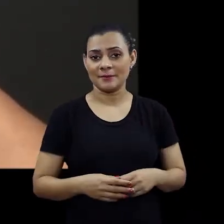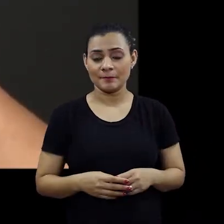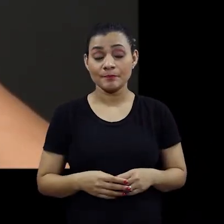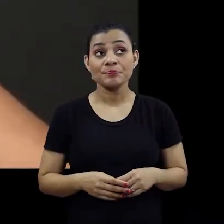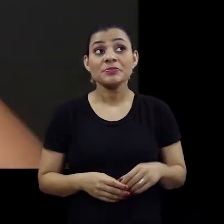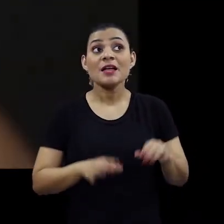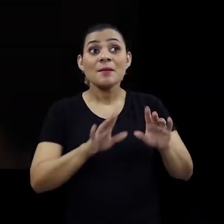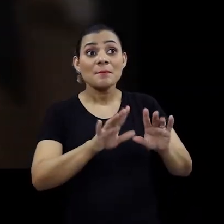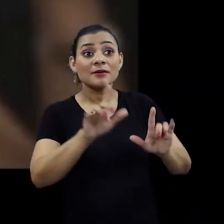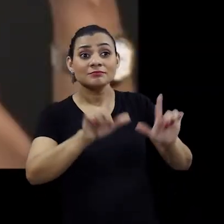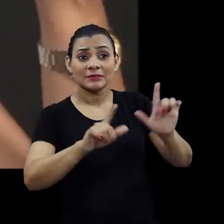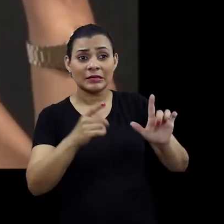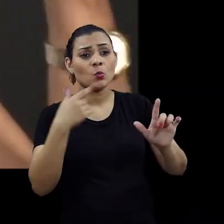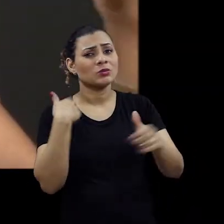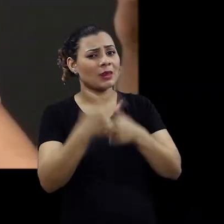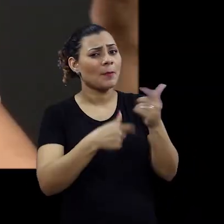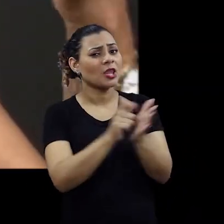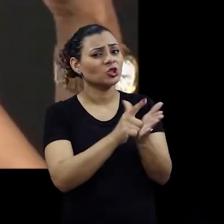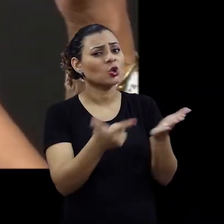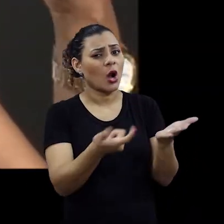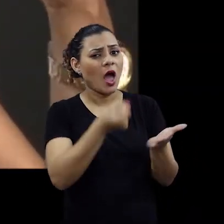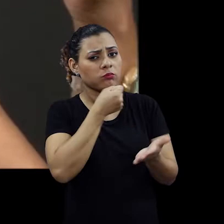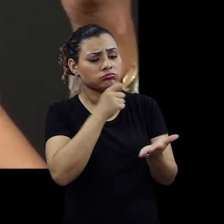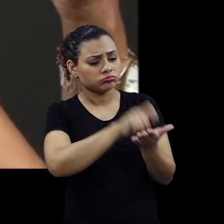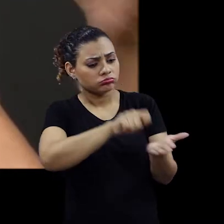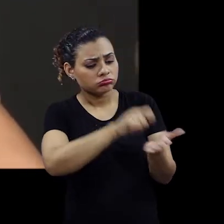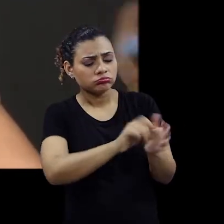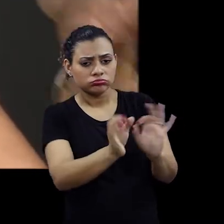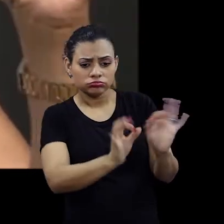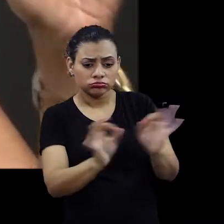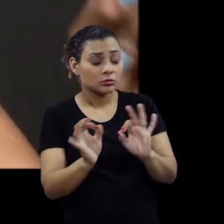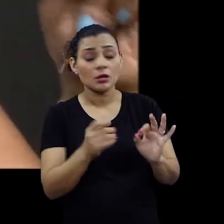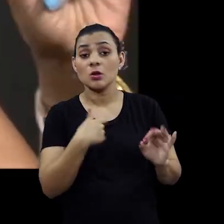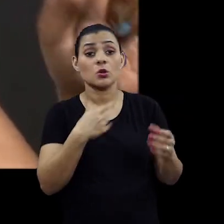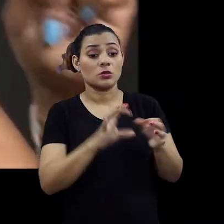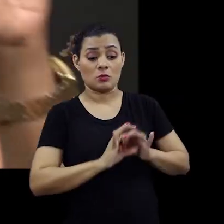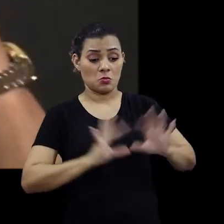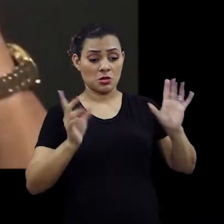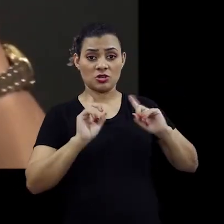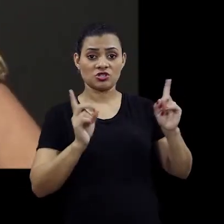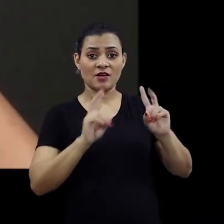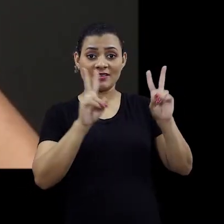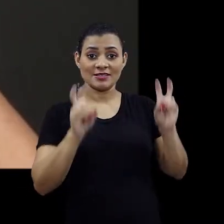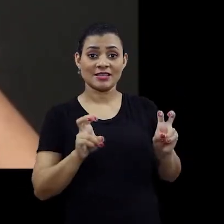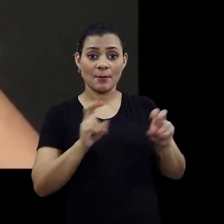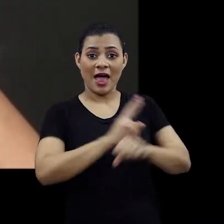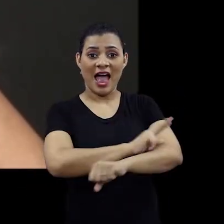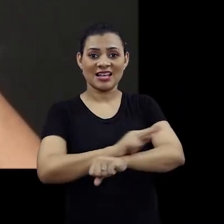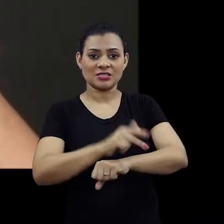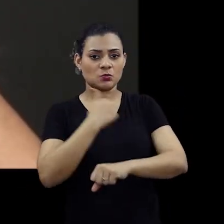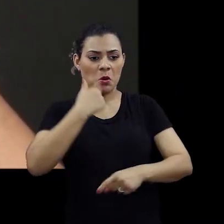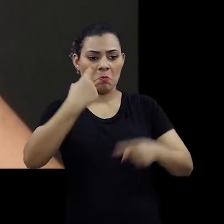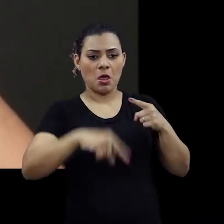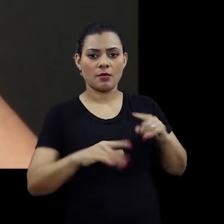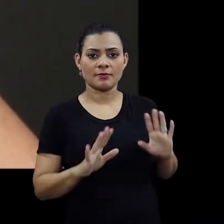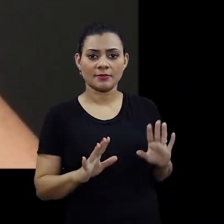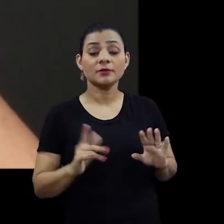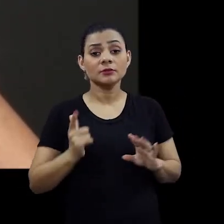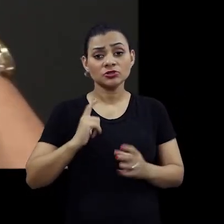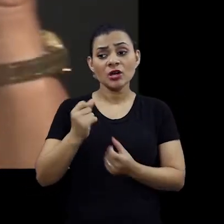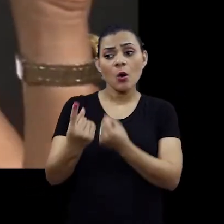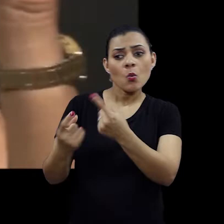dentro do verso. Eu, na imprensa, eu trabalhei nos jornais que eles não me deixavam fazer nenhuma matéria que fosse a respeito de